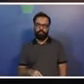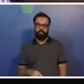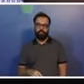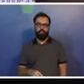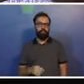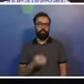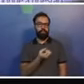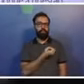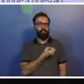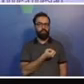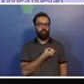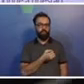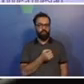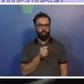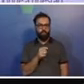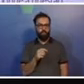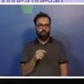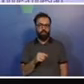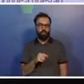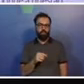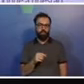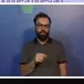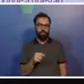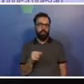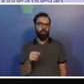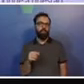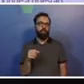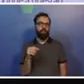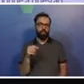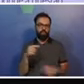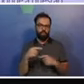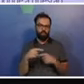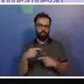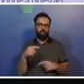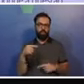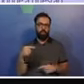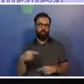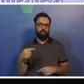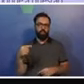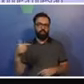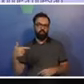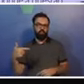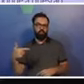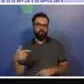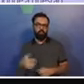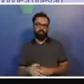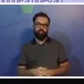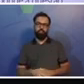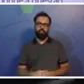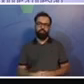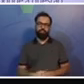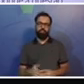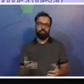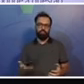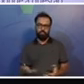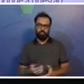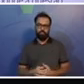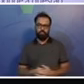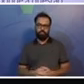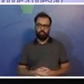O número pensado foi menos 7. Que legal. Ou seja,